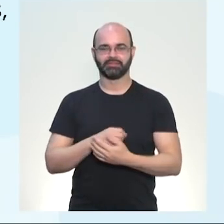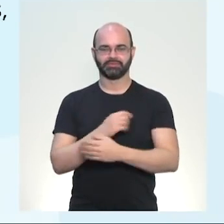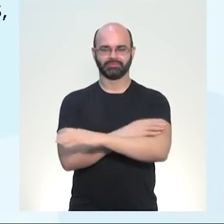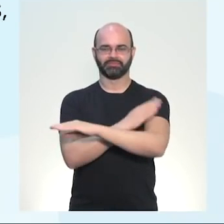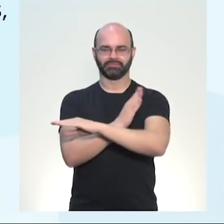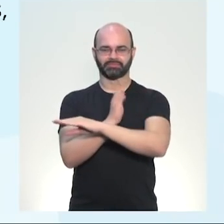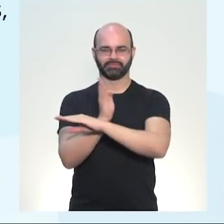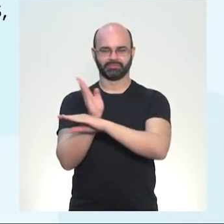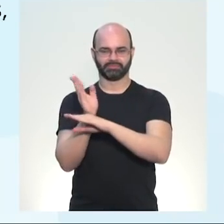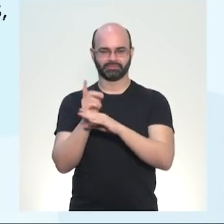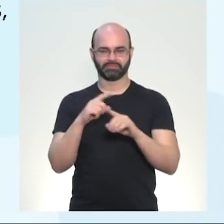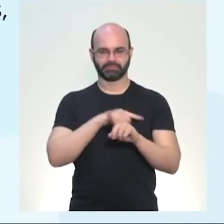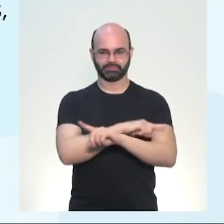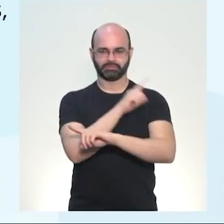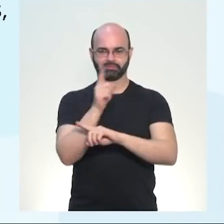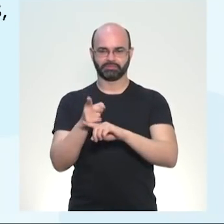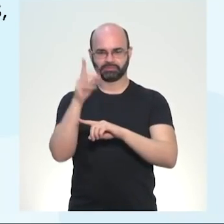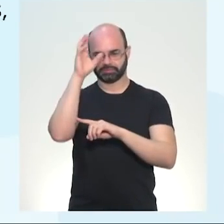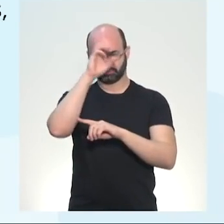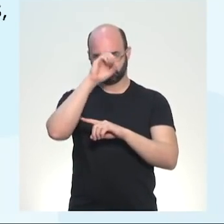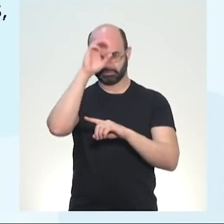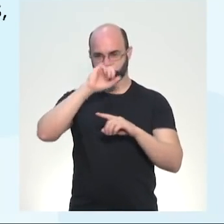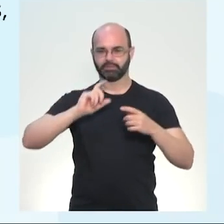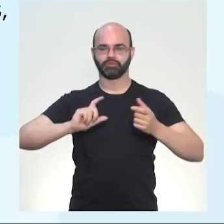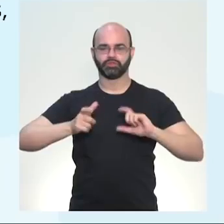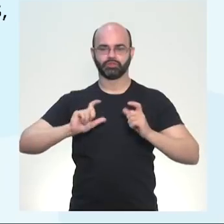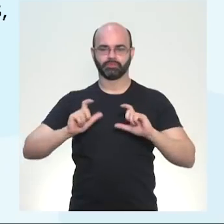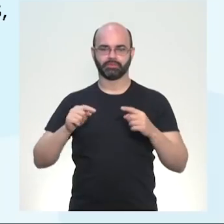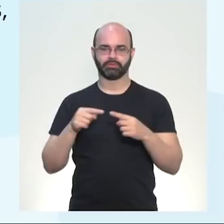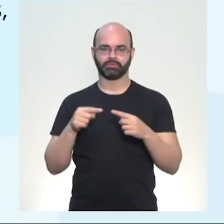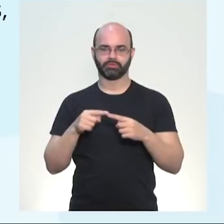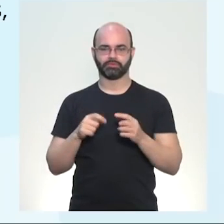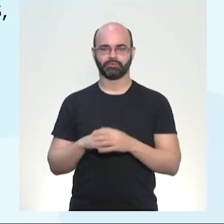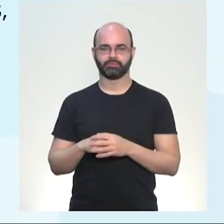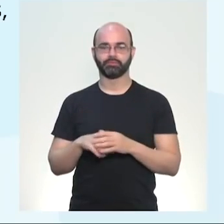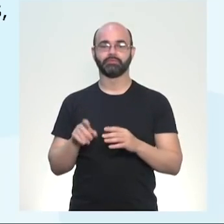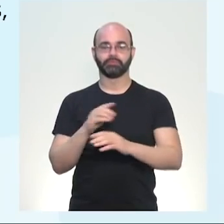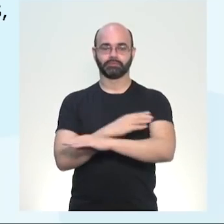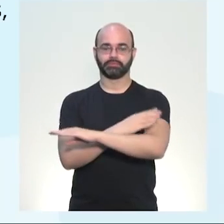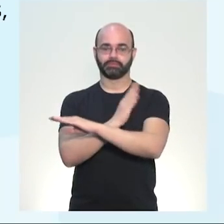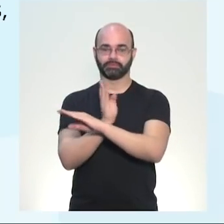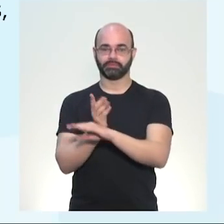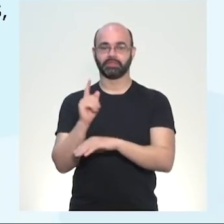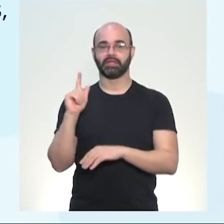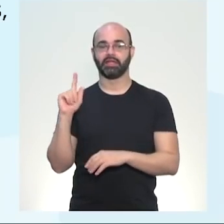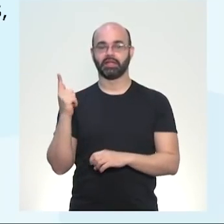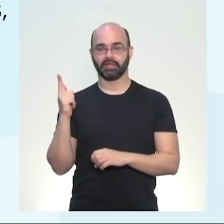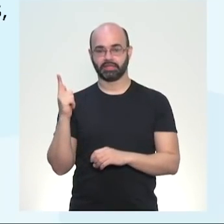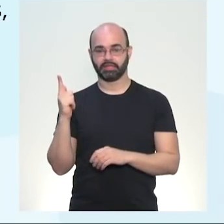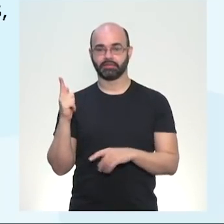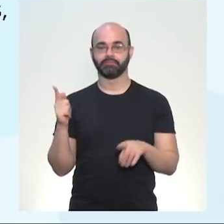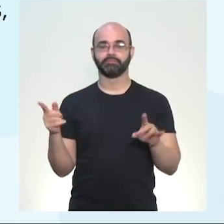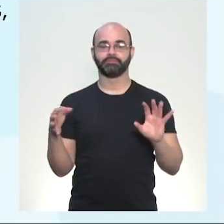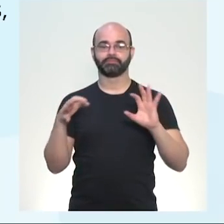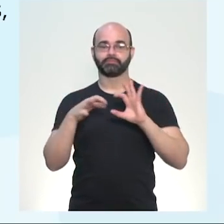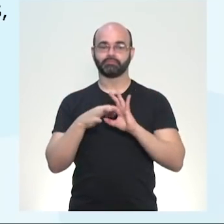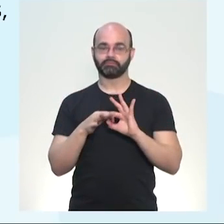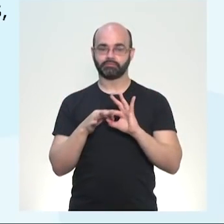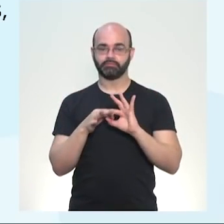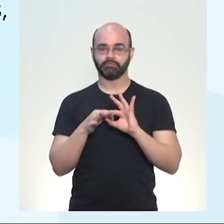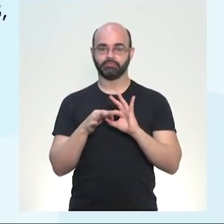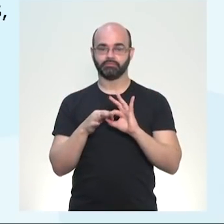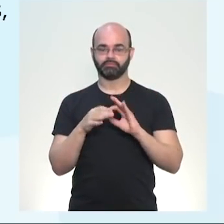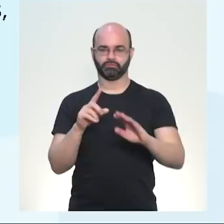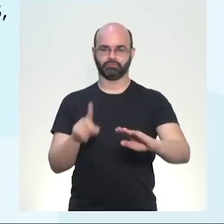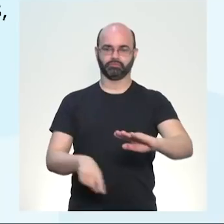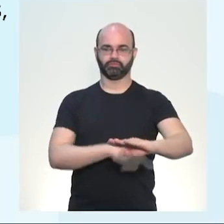como grandeza, associada a figuras geométricas, e reconhecer a abertura do ângulo como grandeza, né? Associada aí, no caso, à